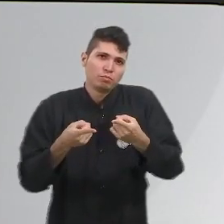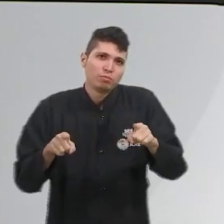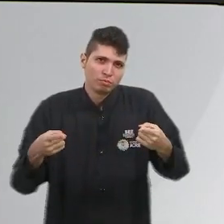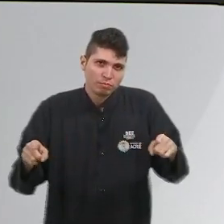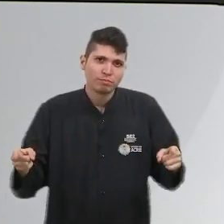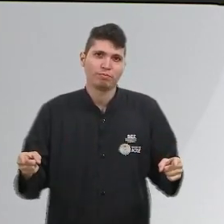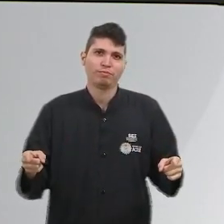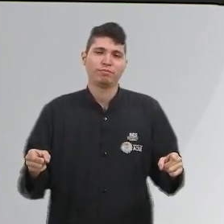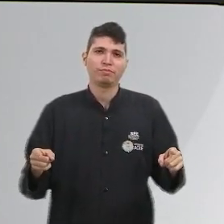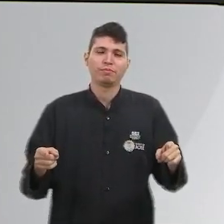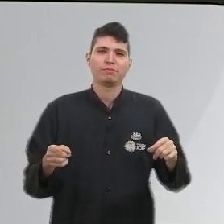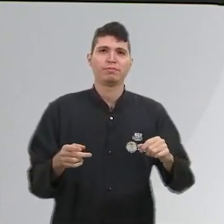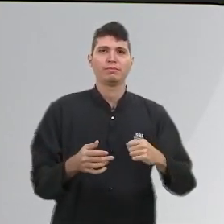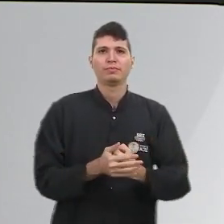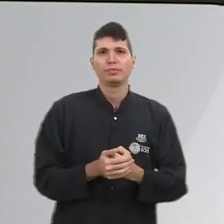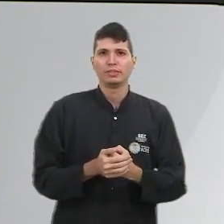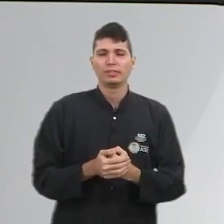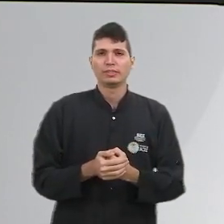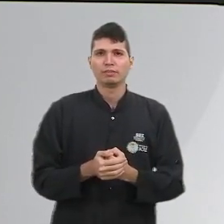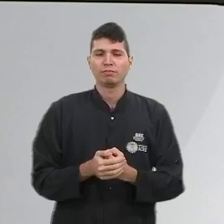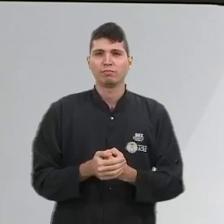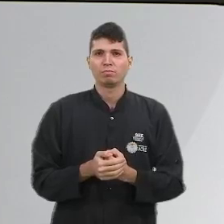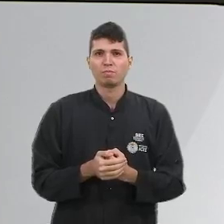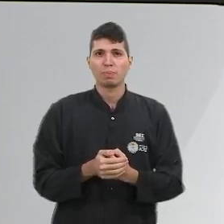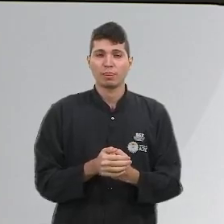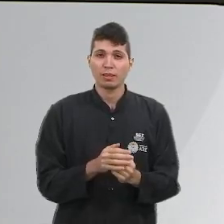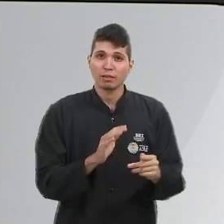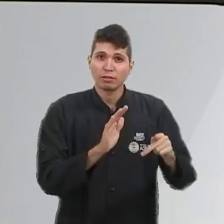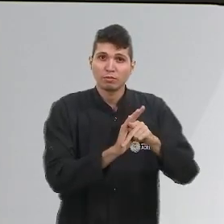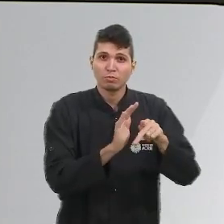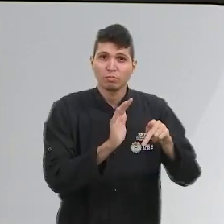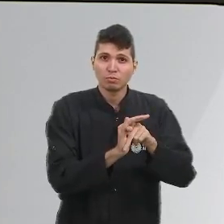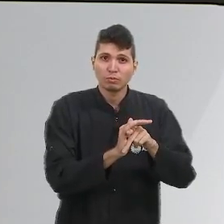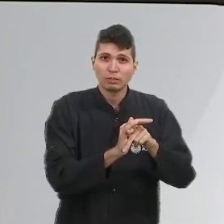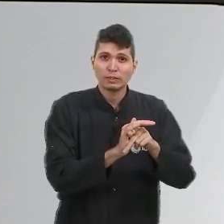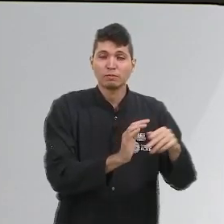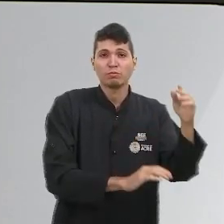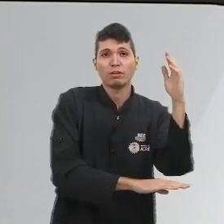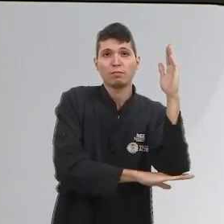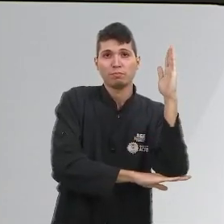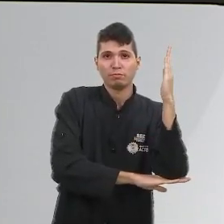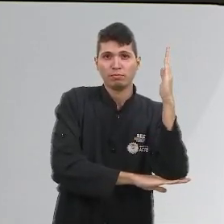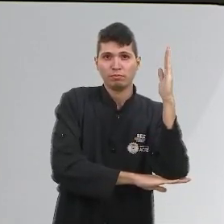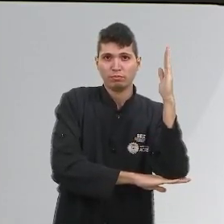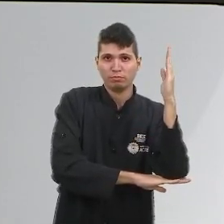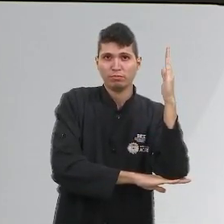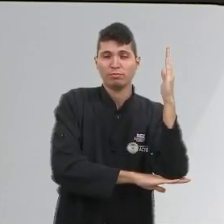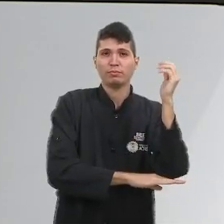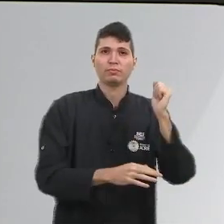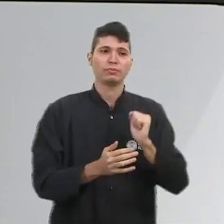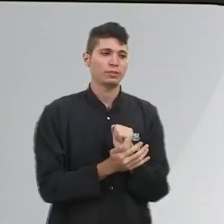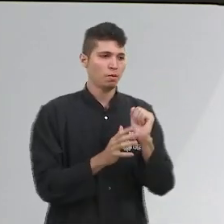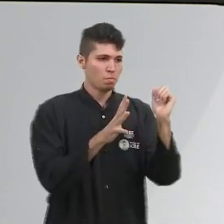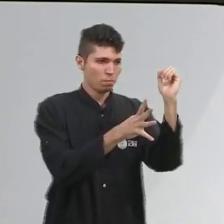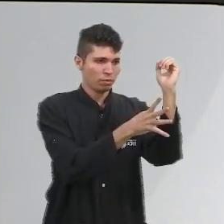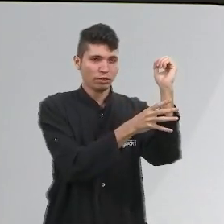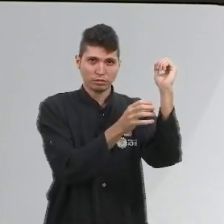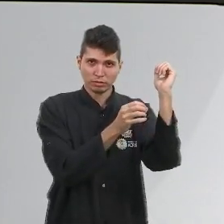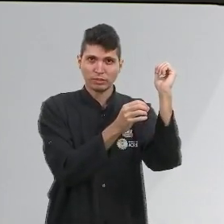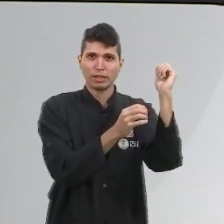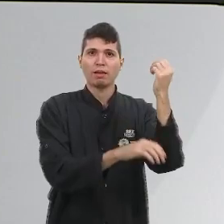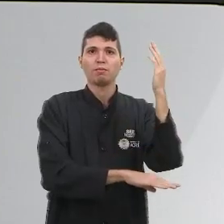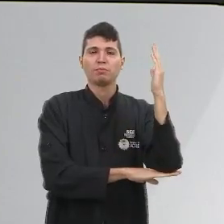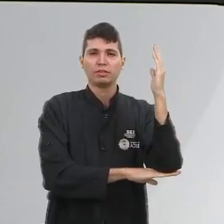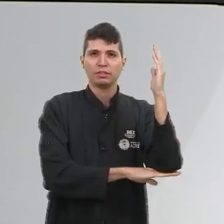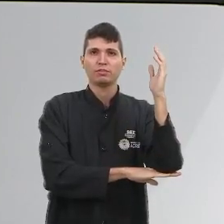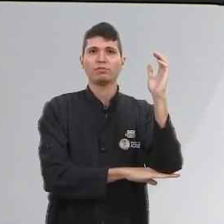produzem, que é o carvão obtido a partir da carbonização da madeira. Então, eu peguei uma madeira, vou fazer o processo de